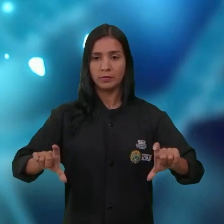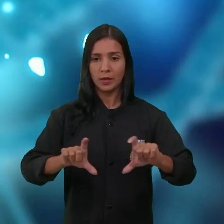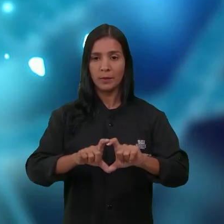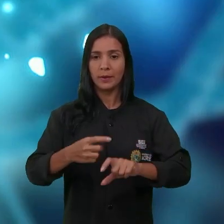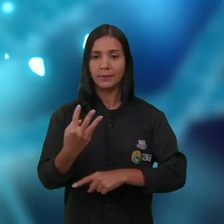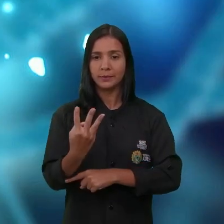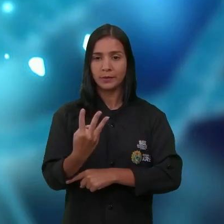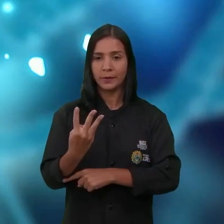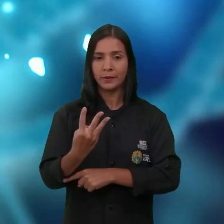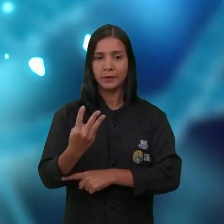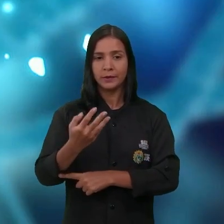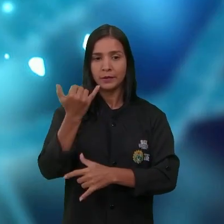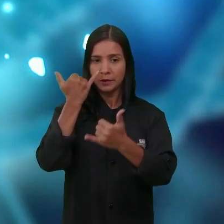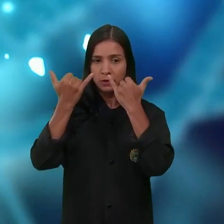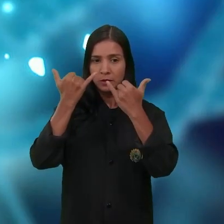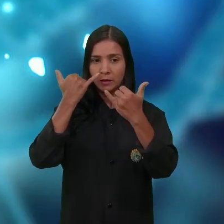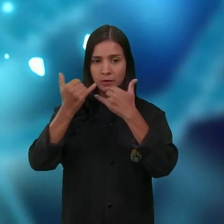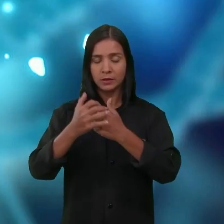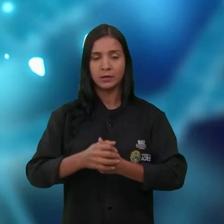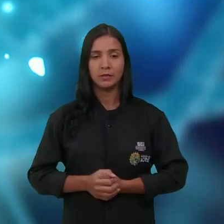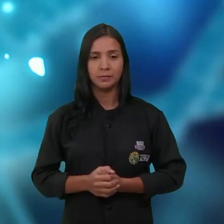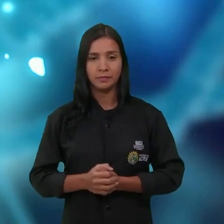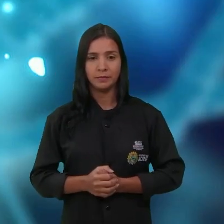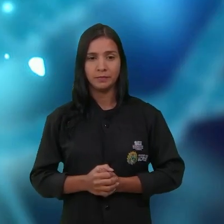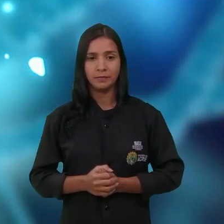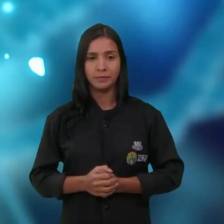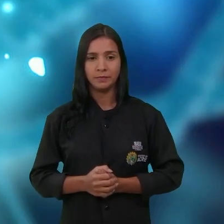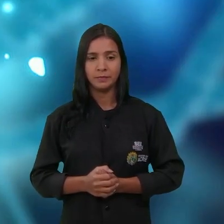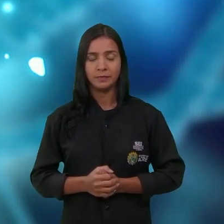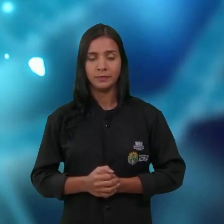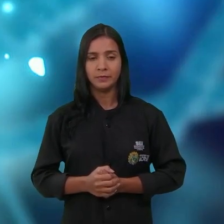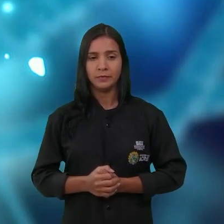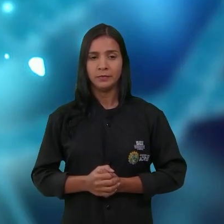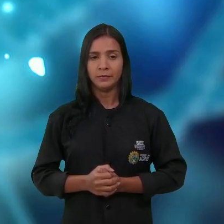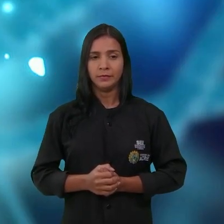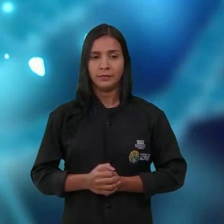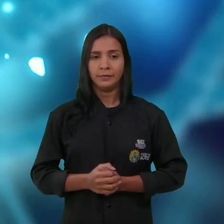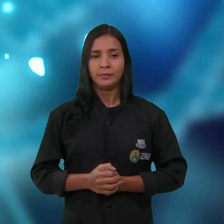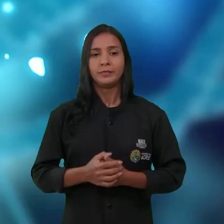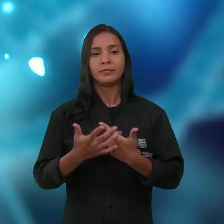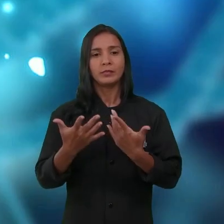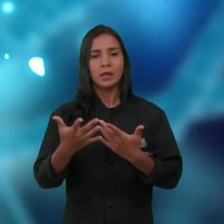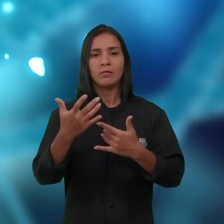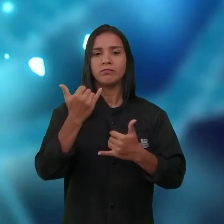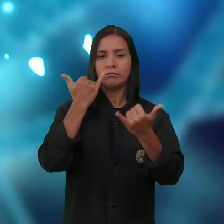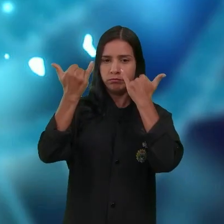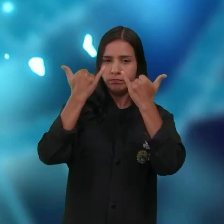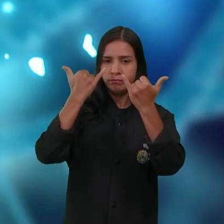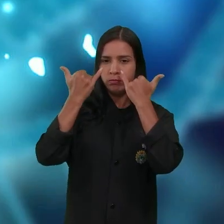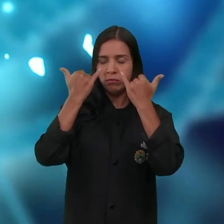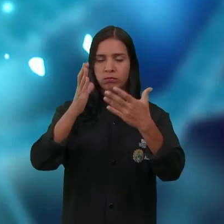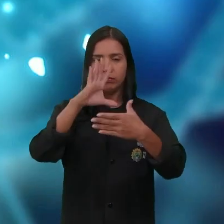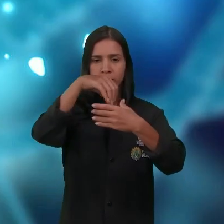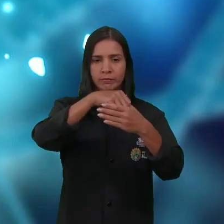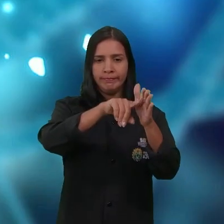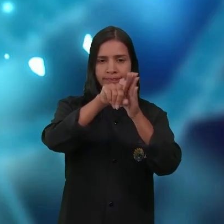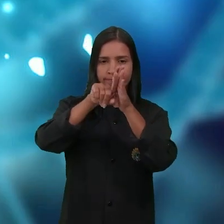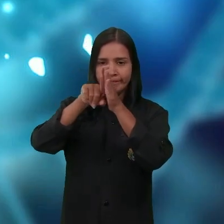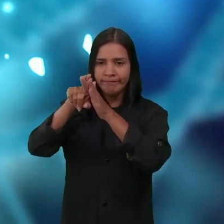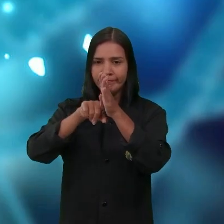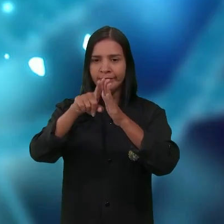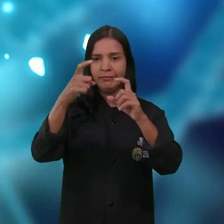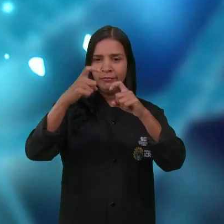informações. Consentimento informado em pesquisas biomédicas, direitos do embrião